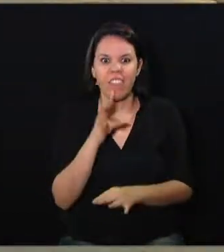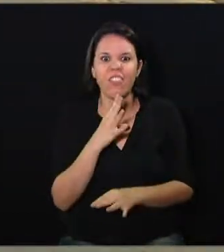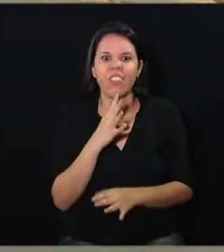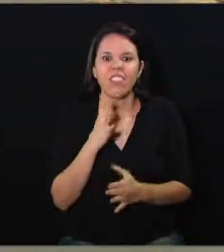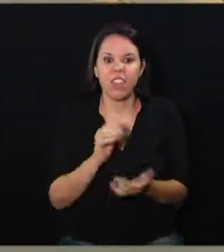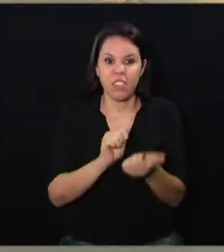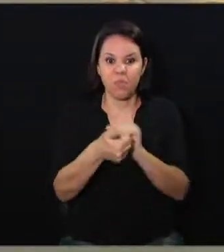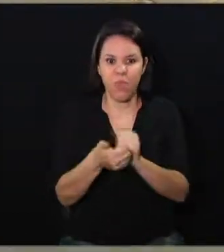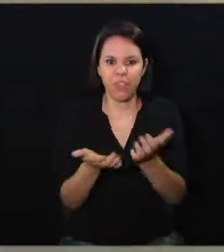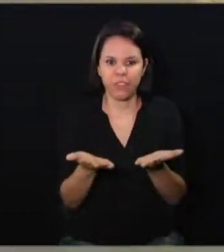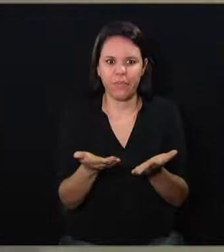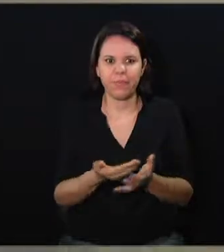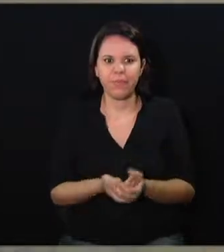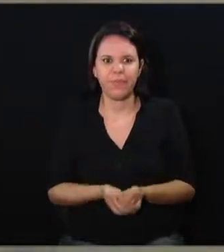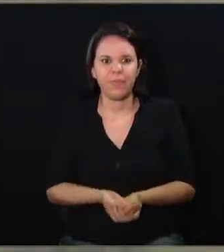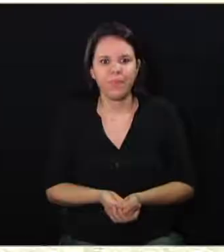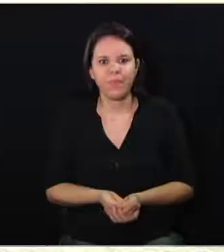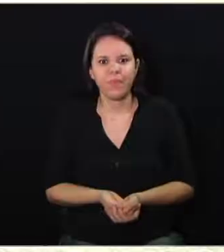aí!